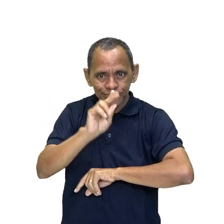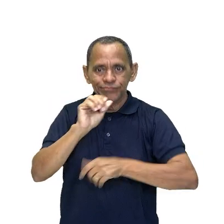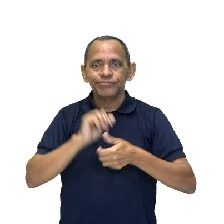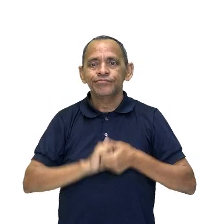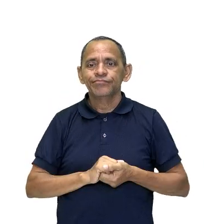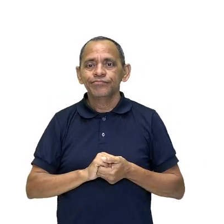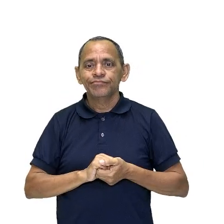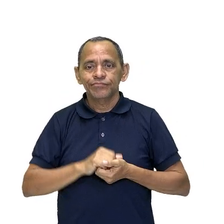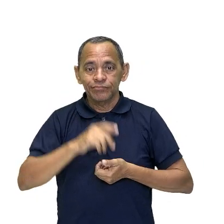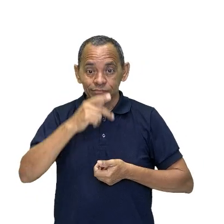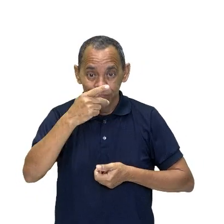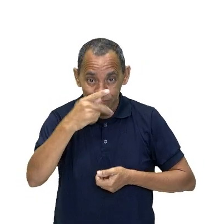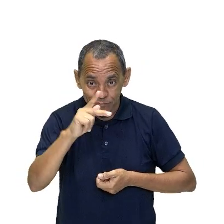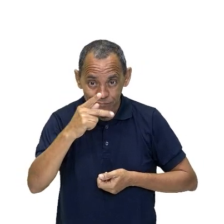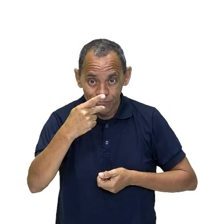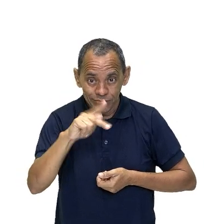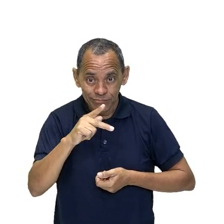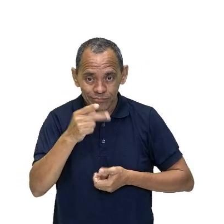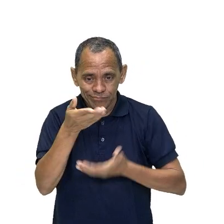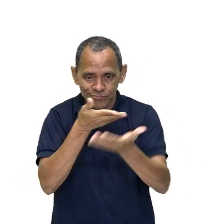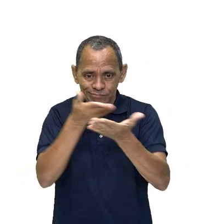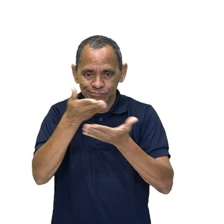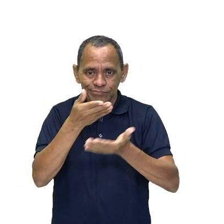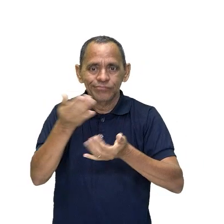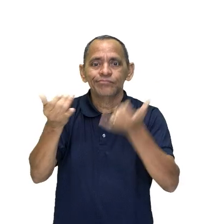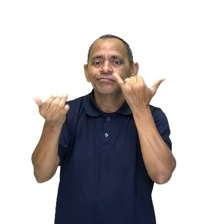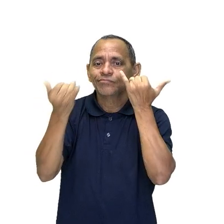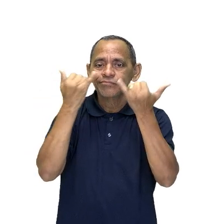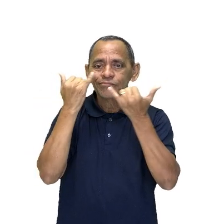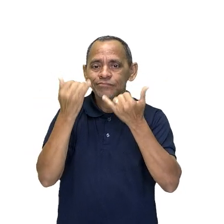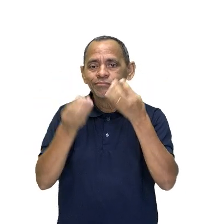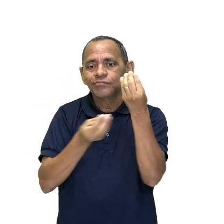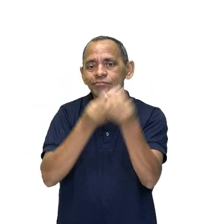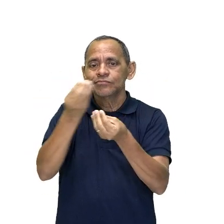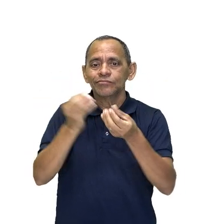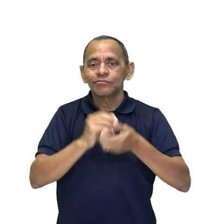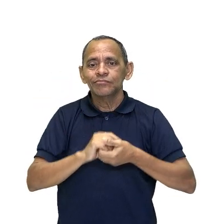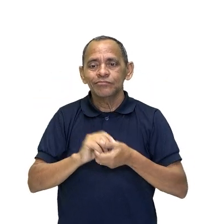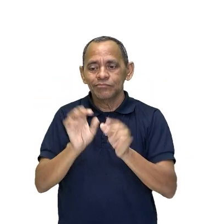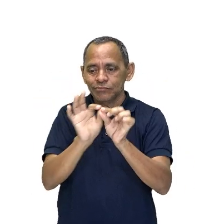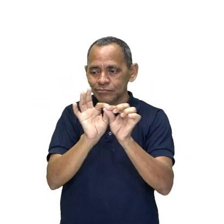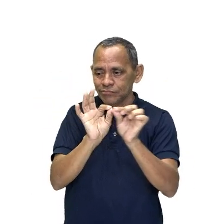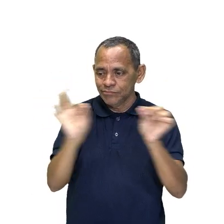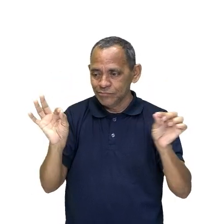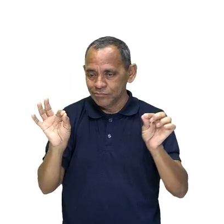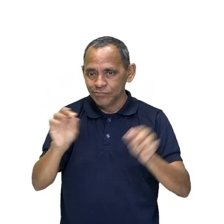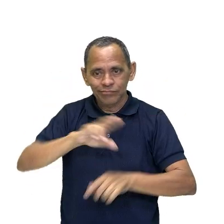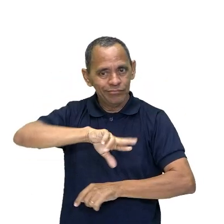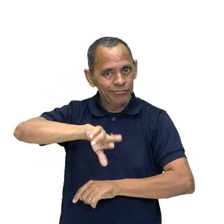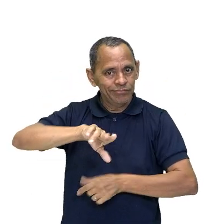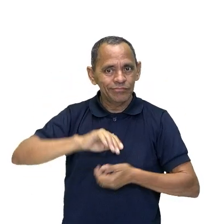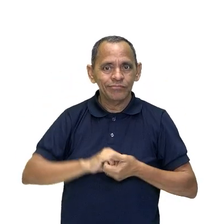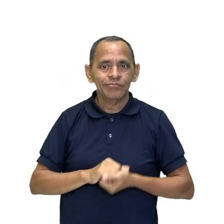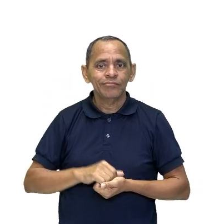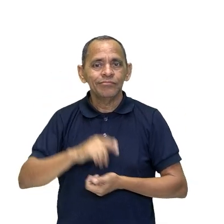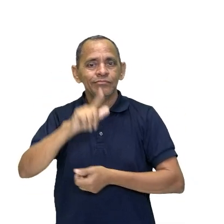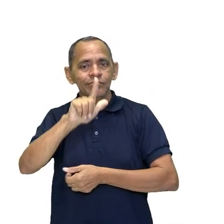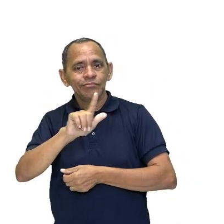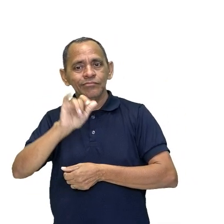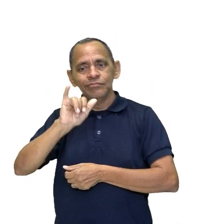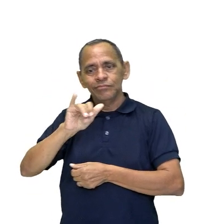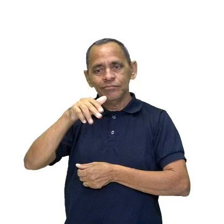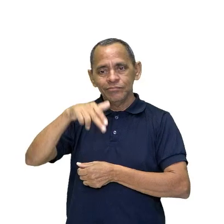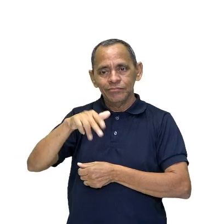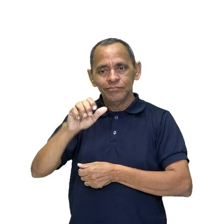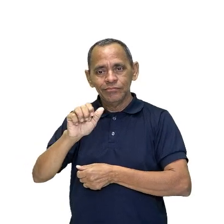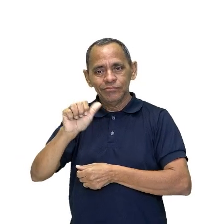interação com a informação, isso de forma não linear, que fique bem claro, não é? Que